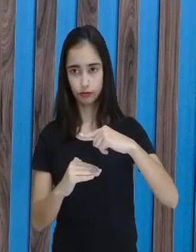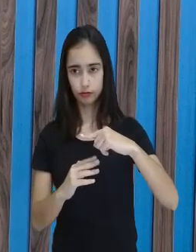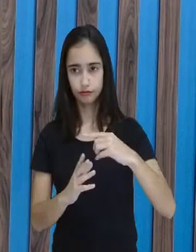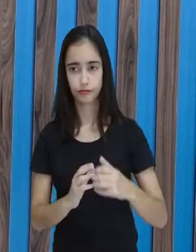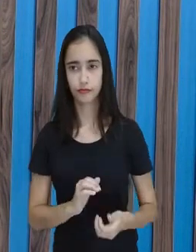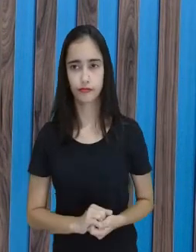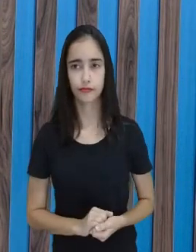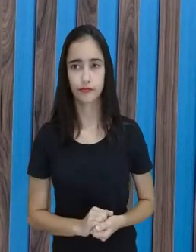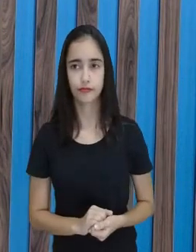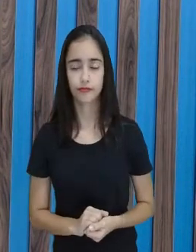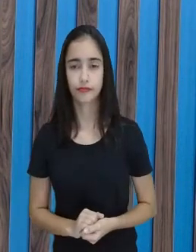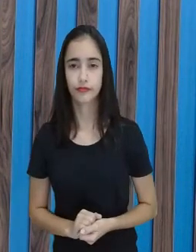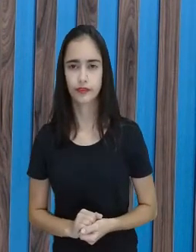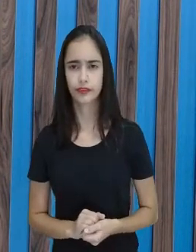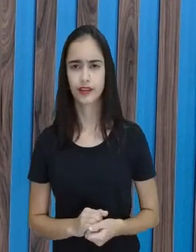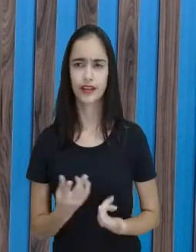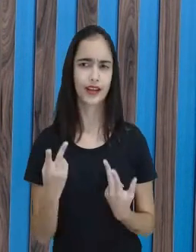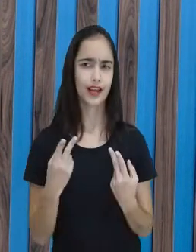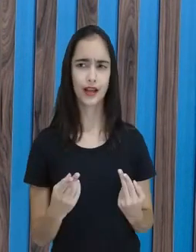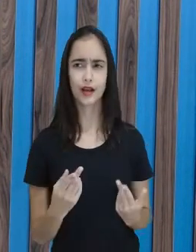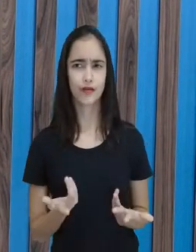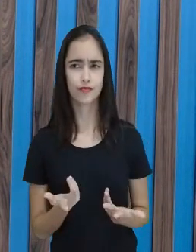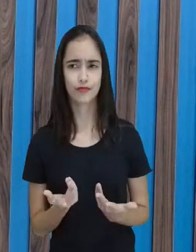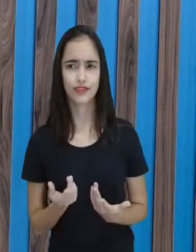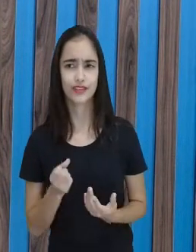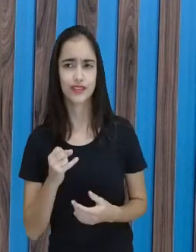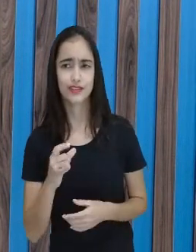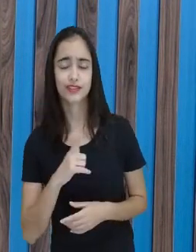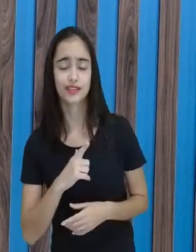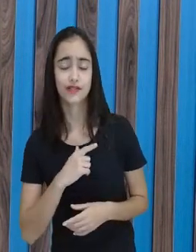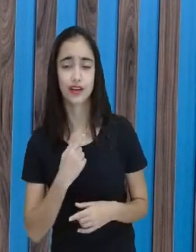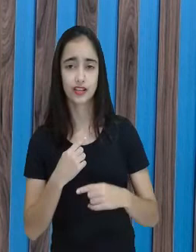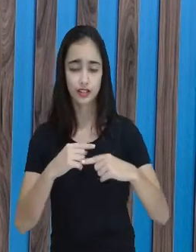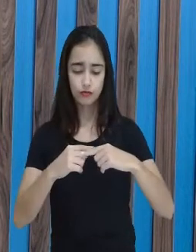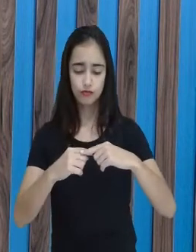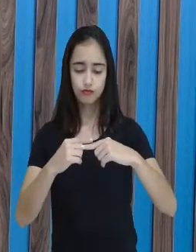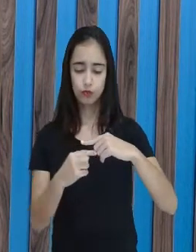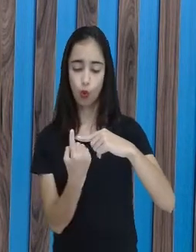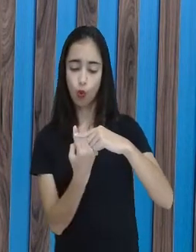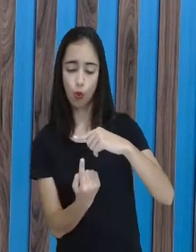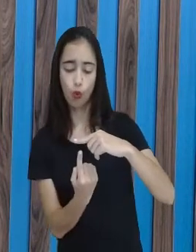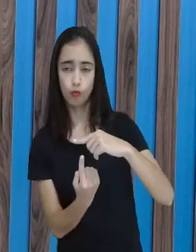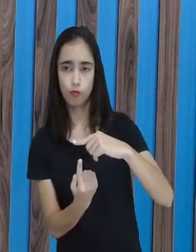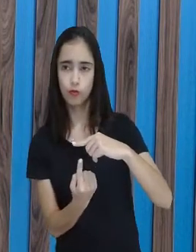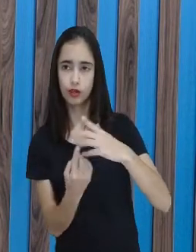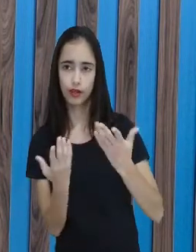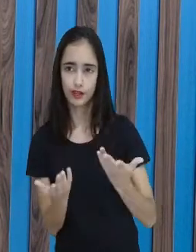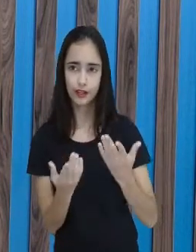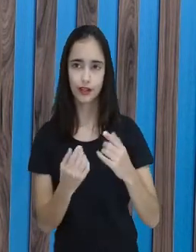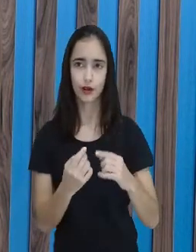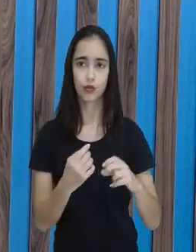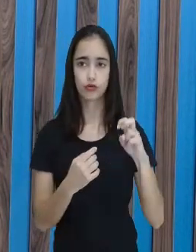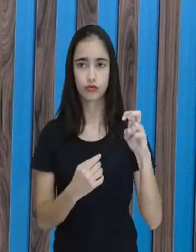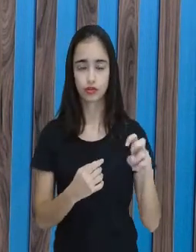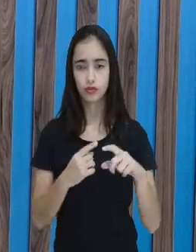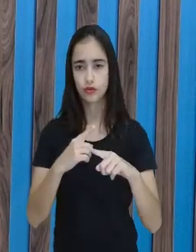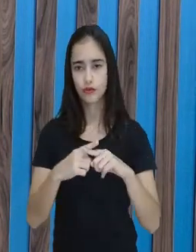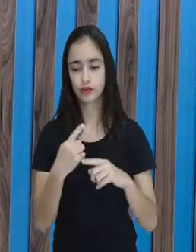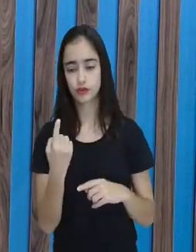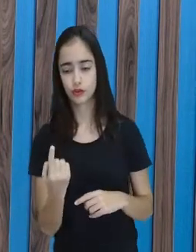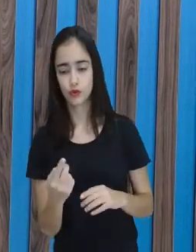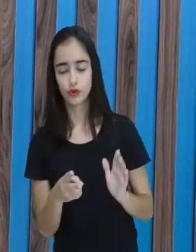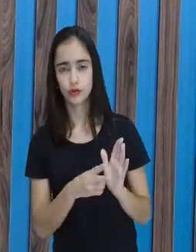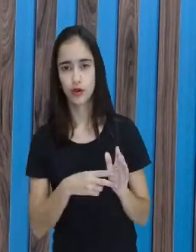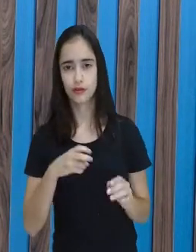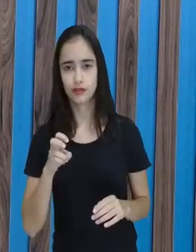gente considera como se tivesse 1 embaixo do 260. Aí faz 5 vezes 1, 5. A mesma